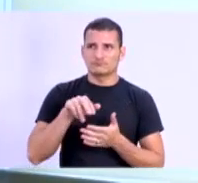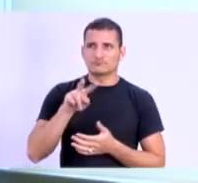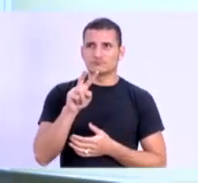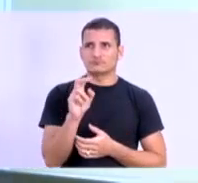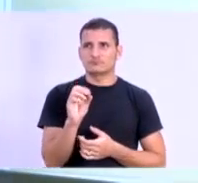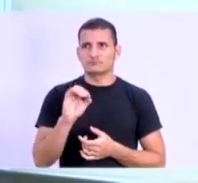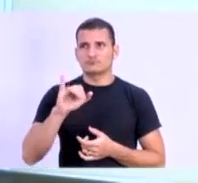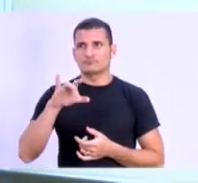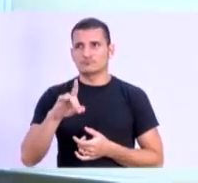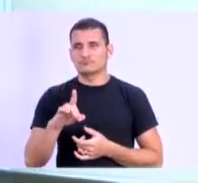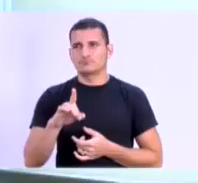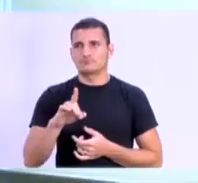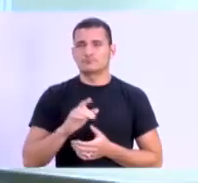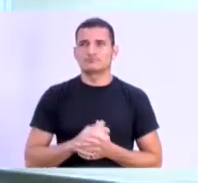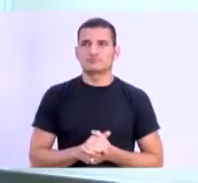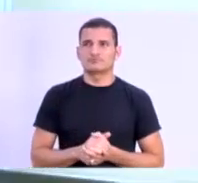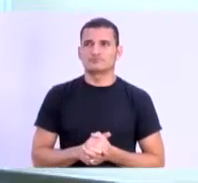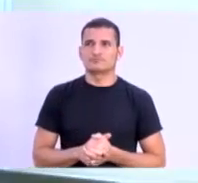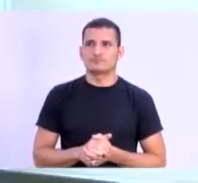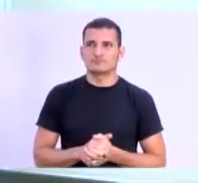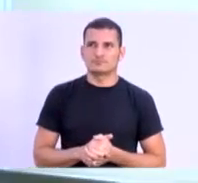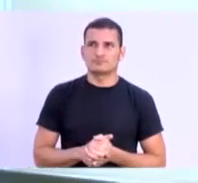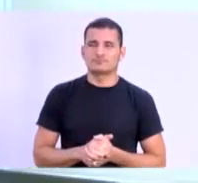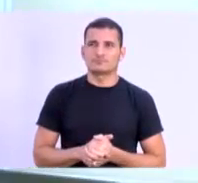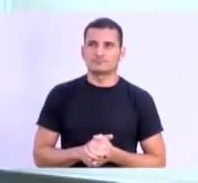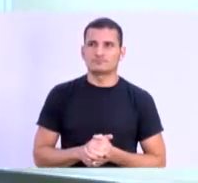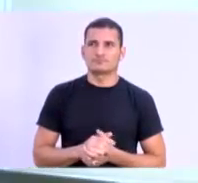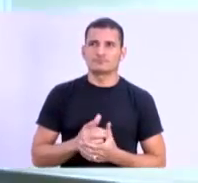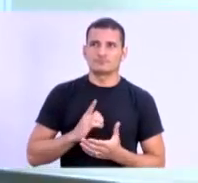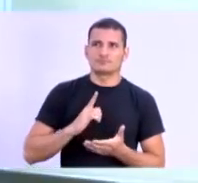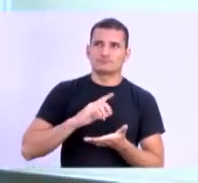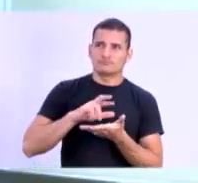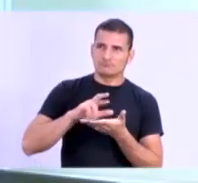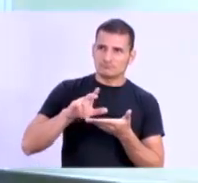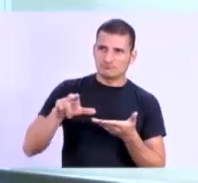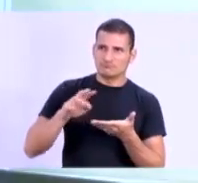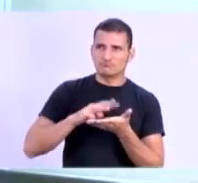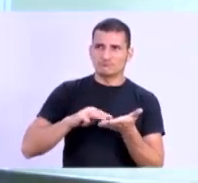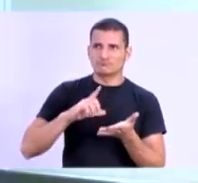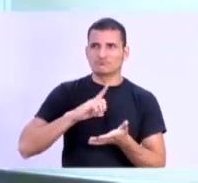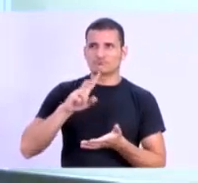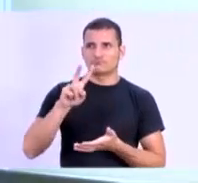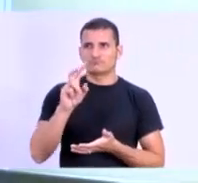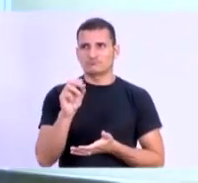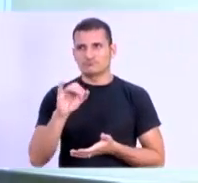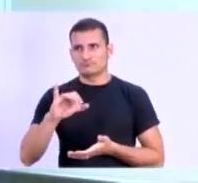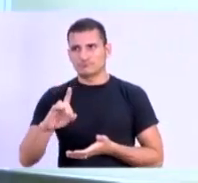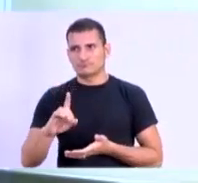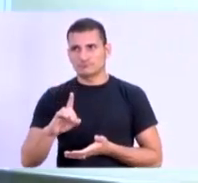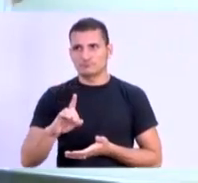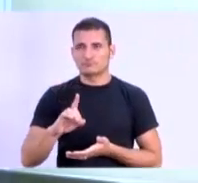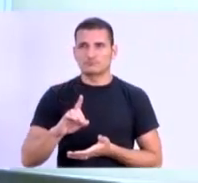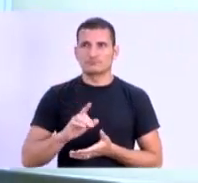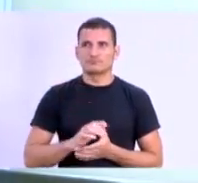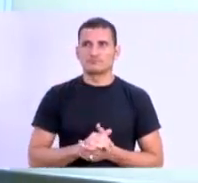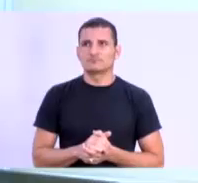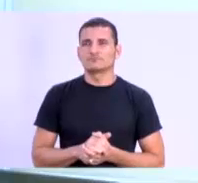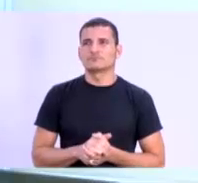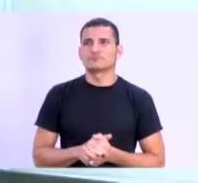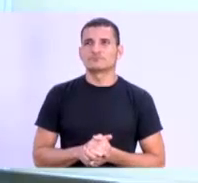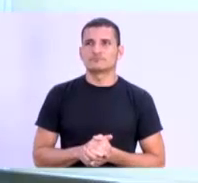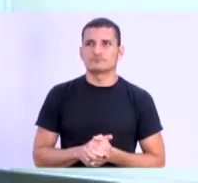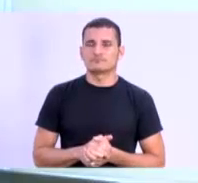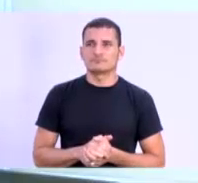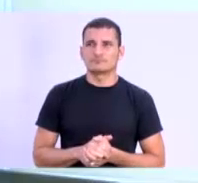void, ele vai retornar um void. Por isso a gente tem muitos métodos que tem o void no final, no início, lá, quer dizer, não vai retornar nenhuma